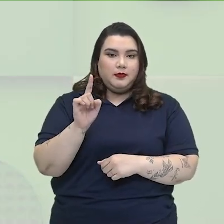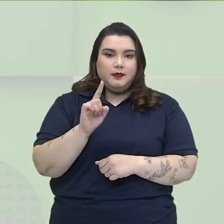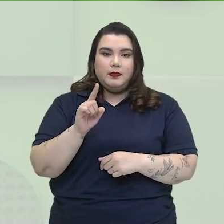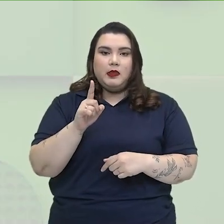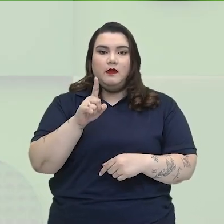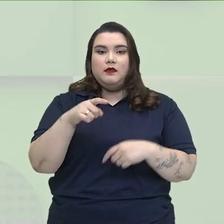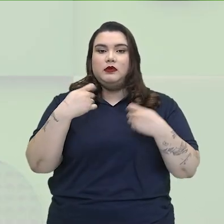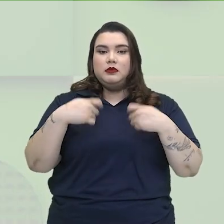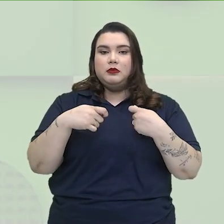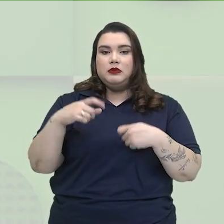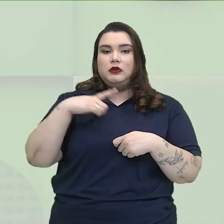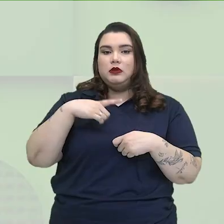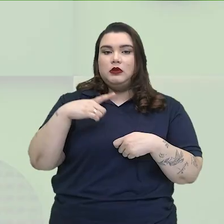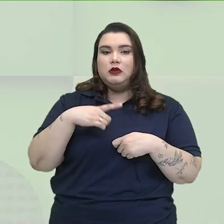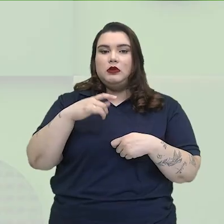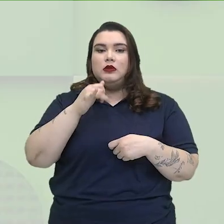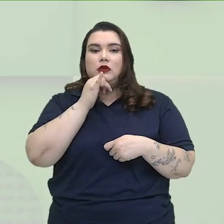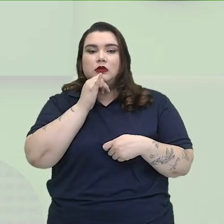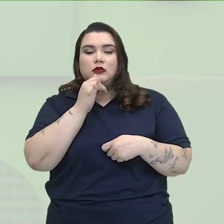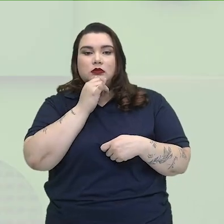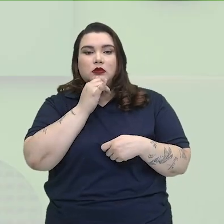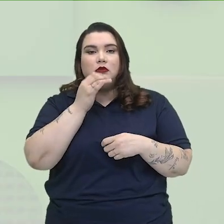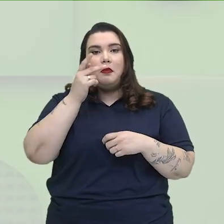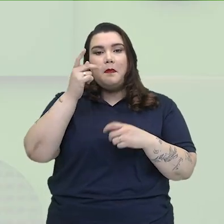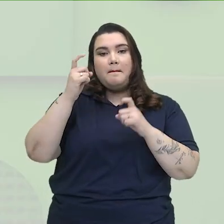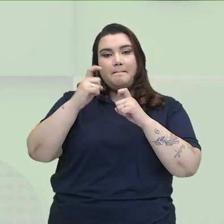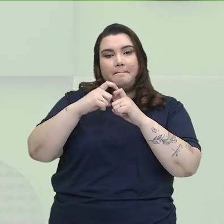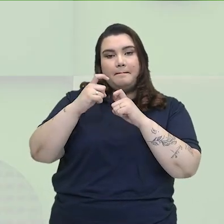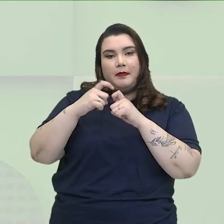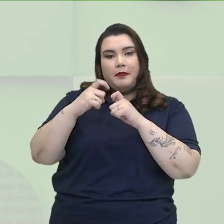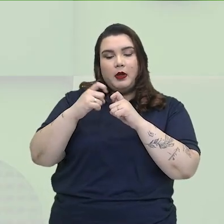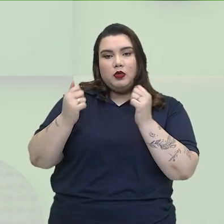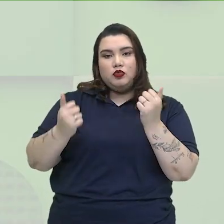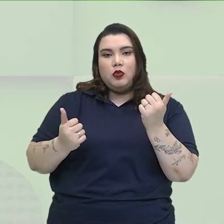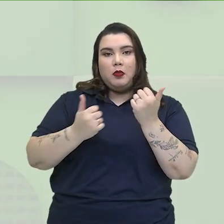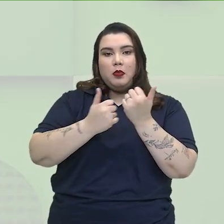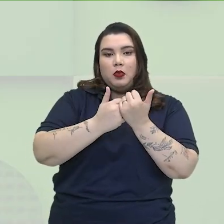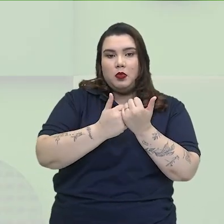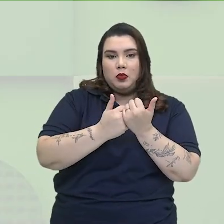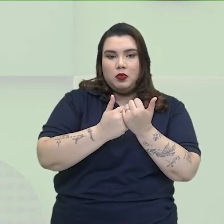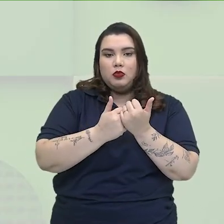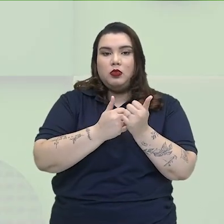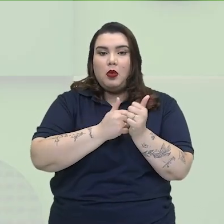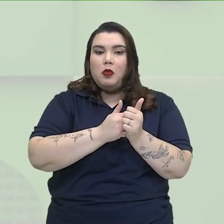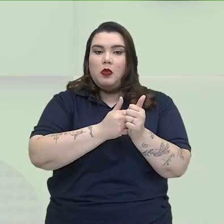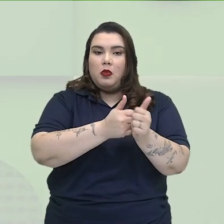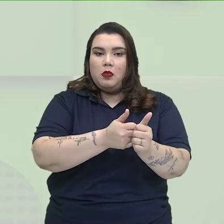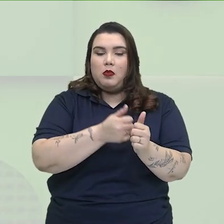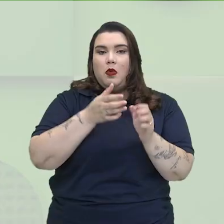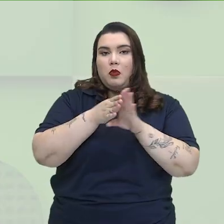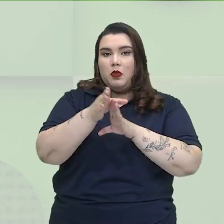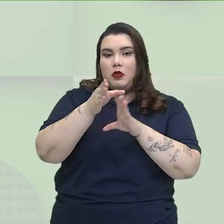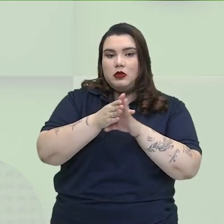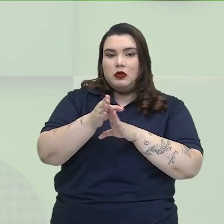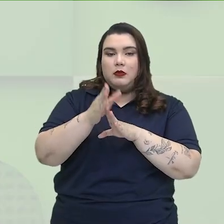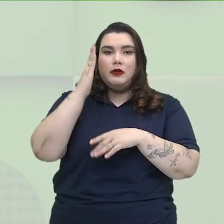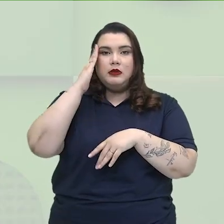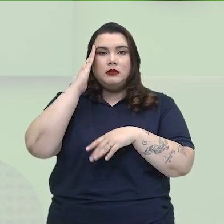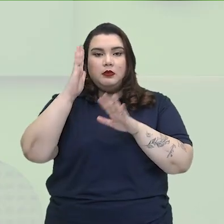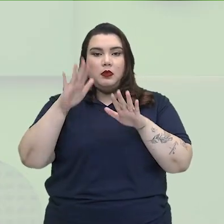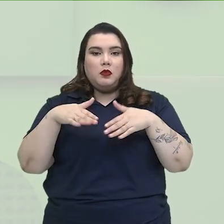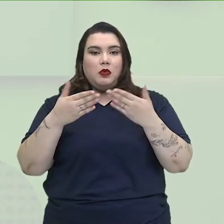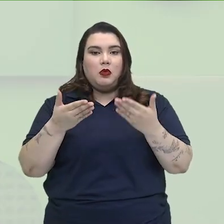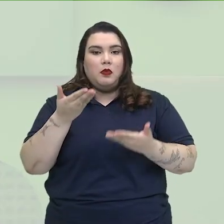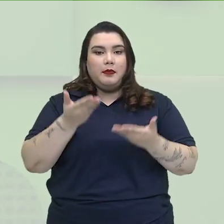que ter, por exemplo, um aconselhamento e um acompanhamento de um profissional da saúde para saber qual é o seu peso